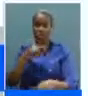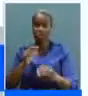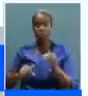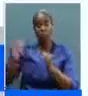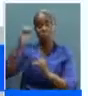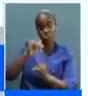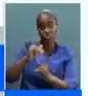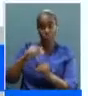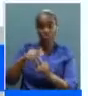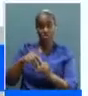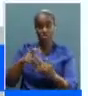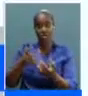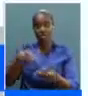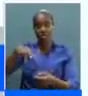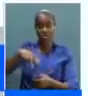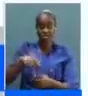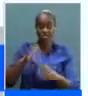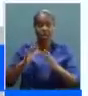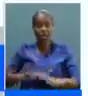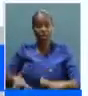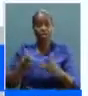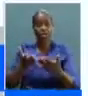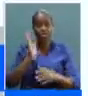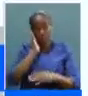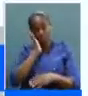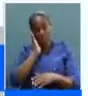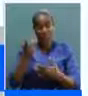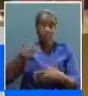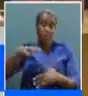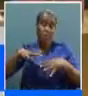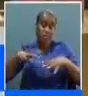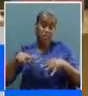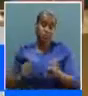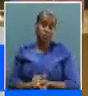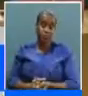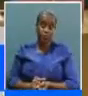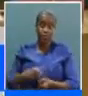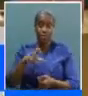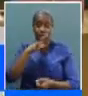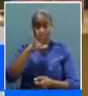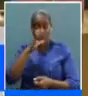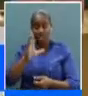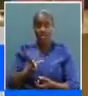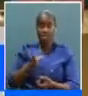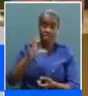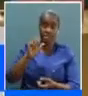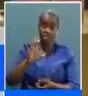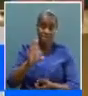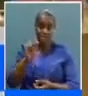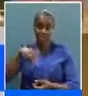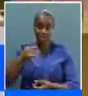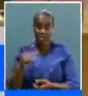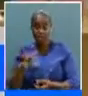galopar tranquilamente e até tirar uma soneca em pleno passeio. Assim, Janira Ofir Almada pede